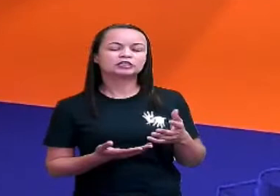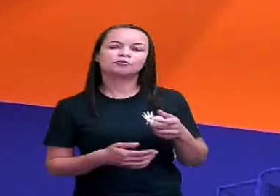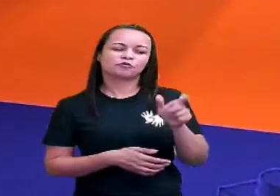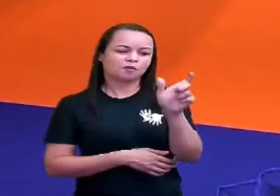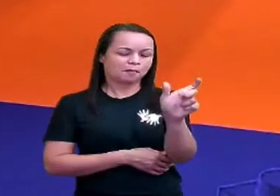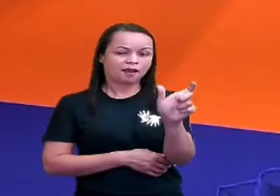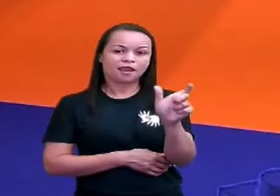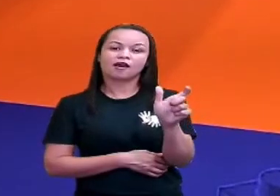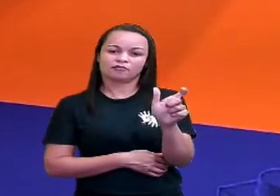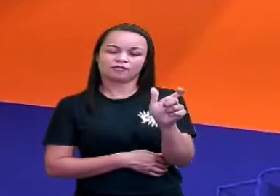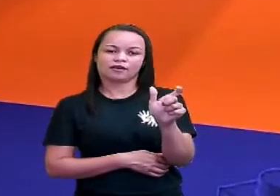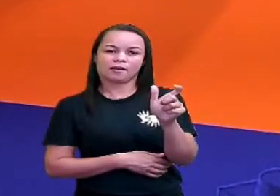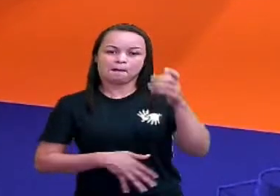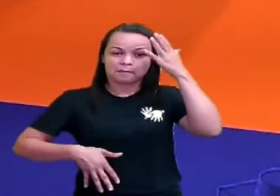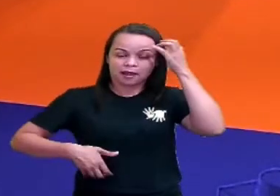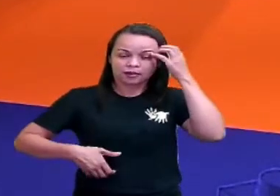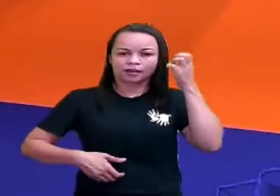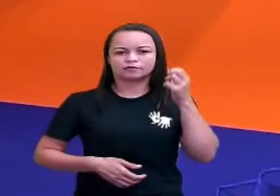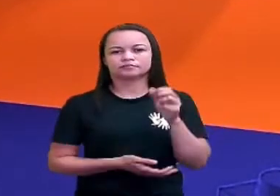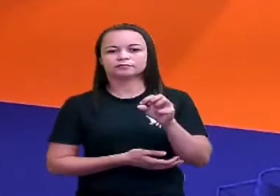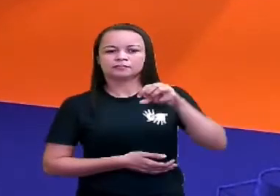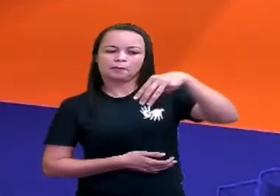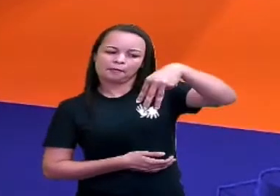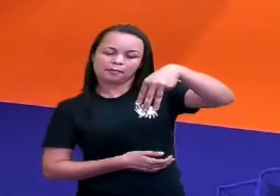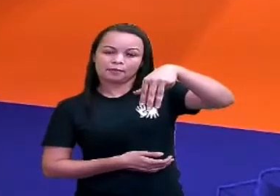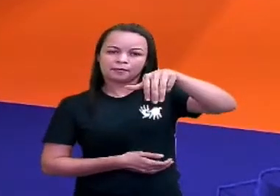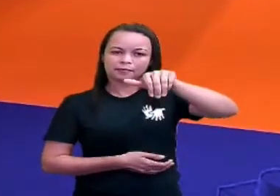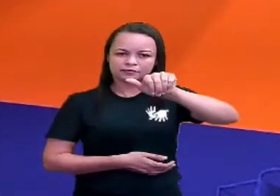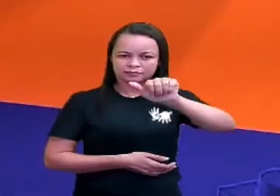macaco comigo, bem direitinho. Abre a boca.